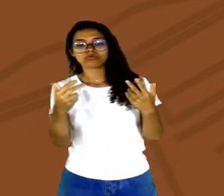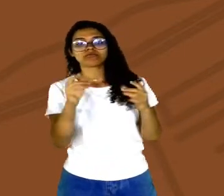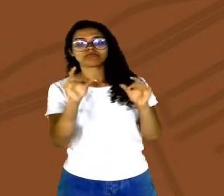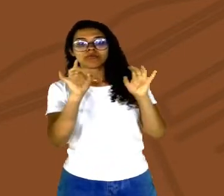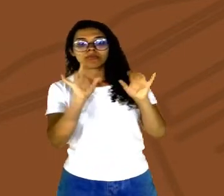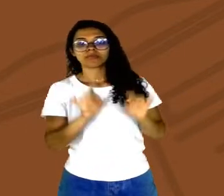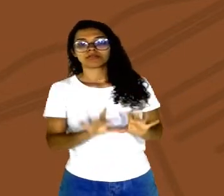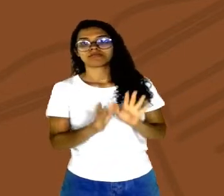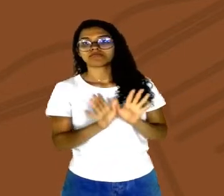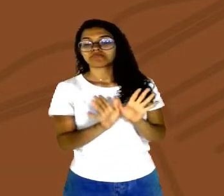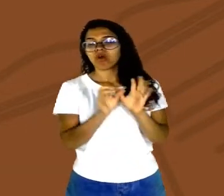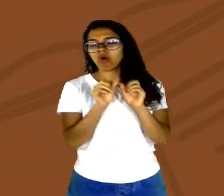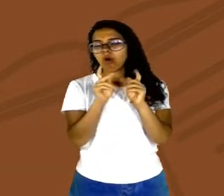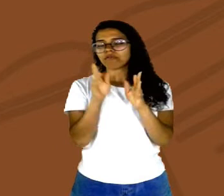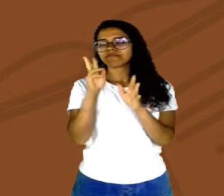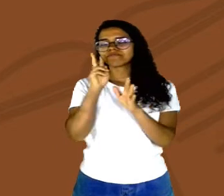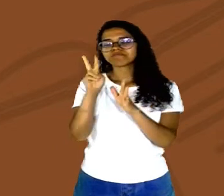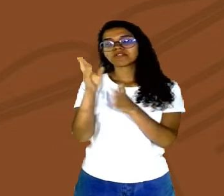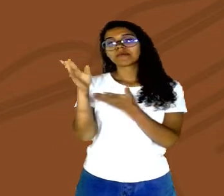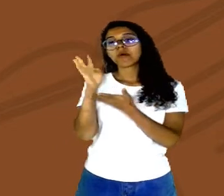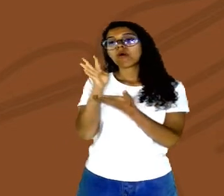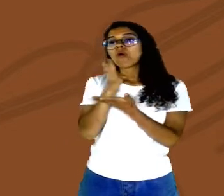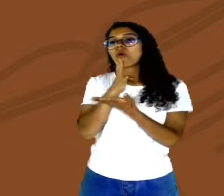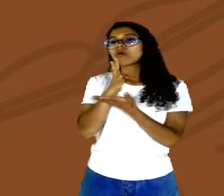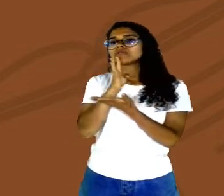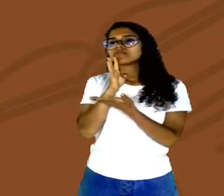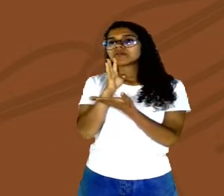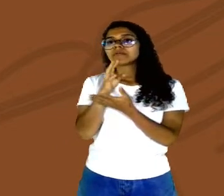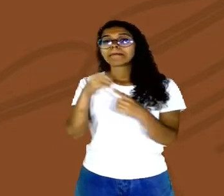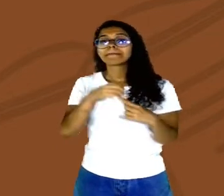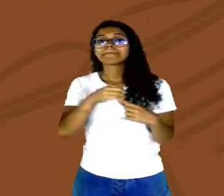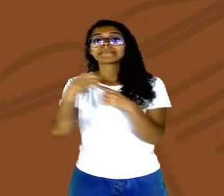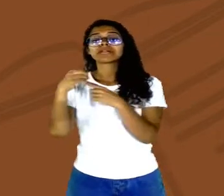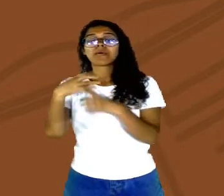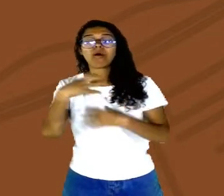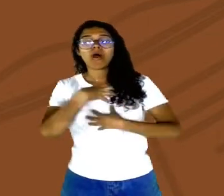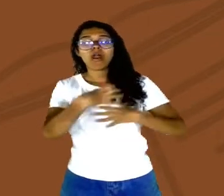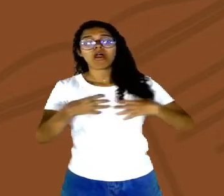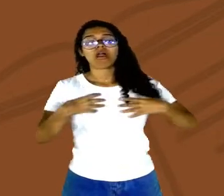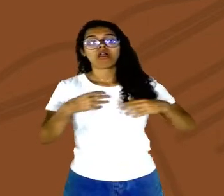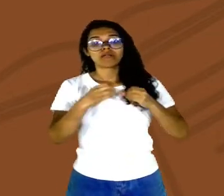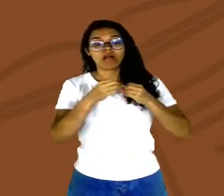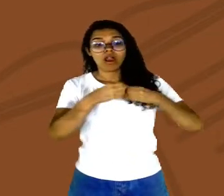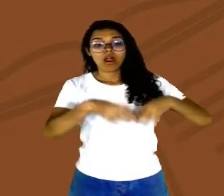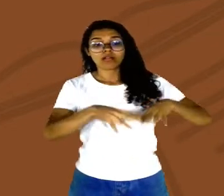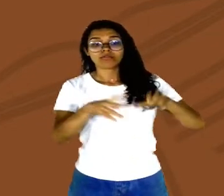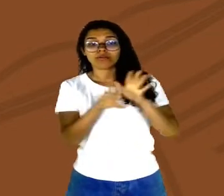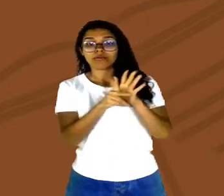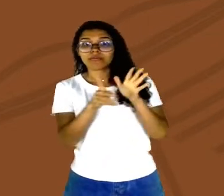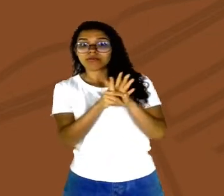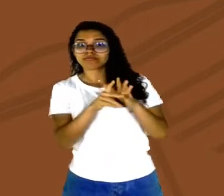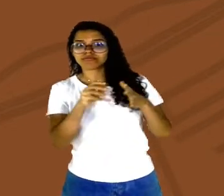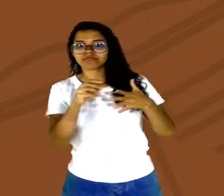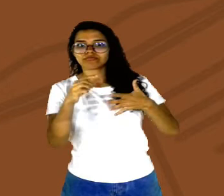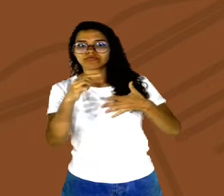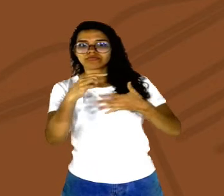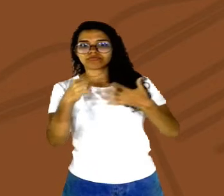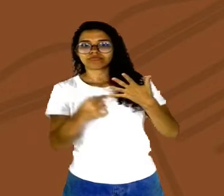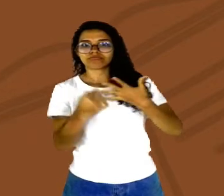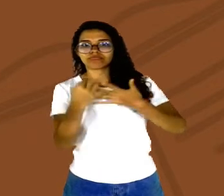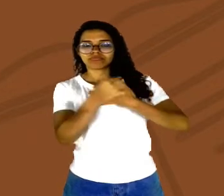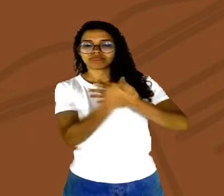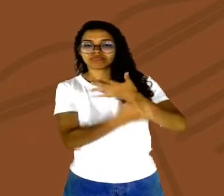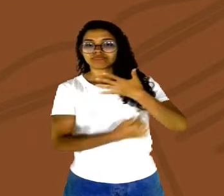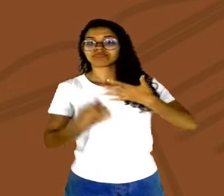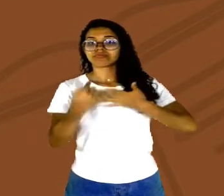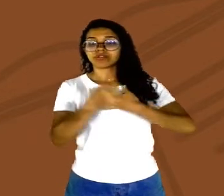Vamos conhecer quais são as principais glândulas do sistema endócrino? Lembrando que na fase 1 e 2, a gente vai conhecer as principais e